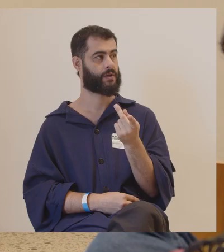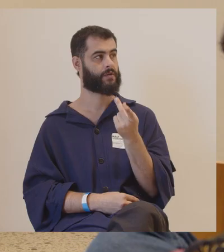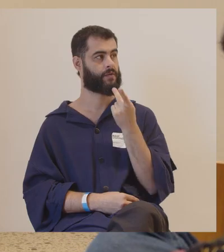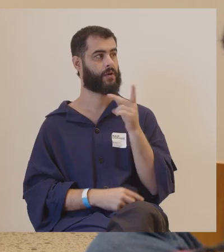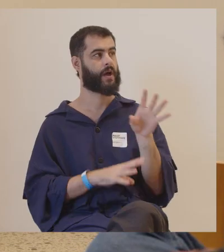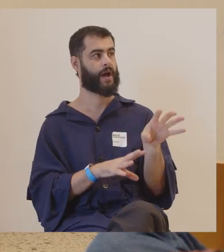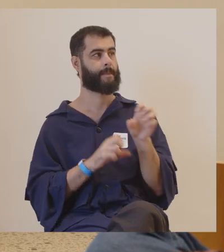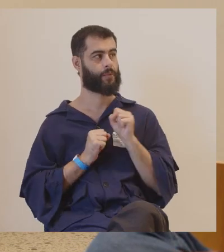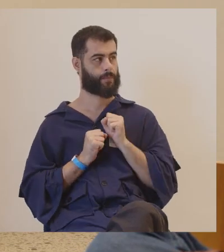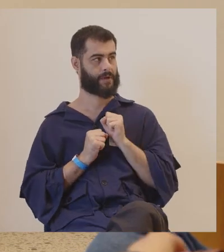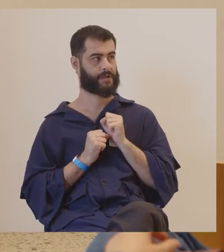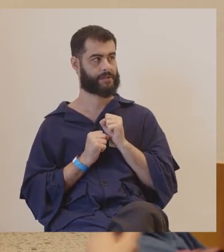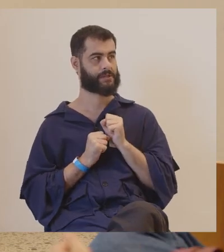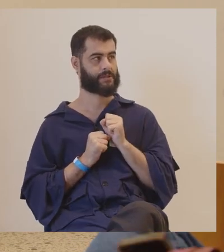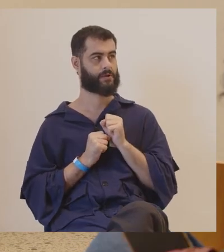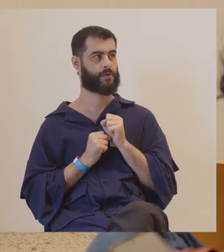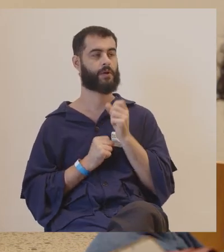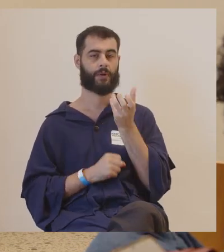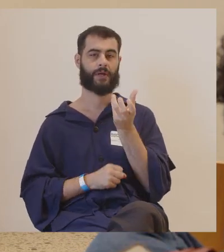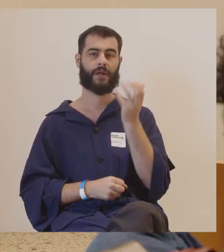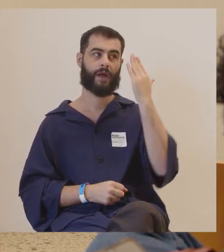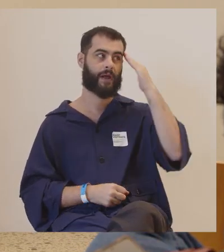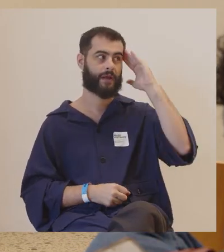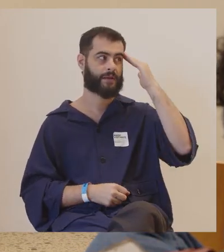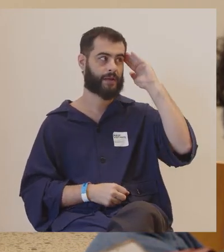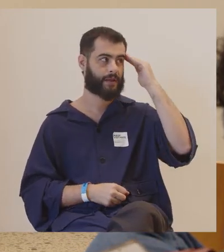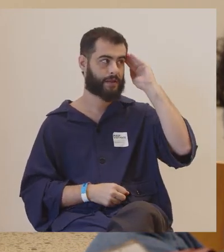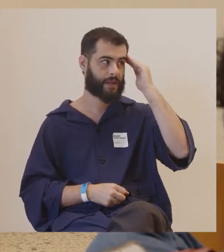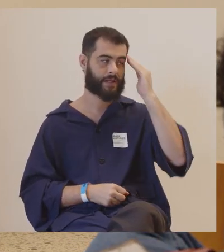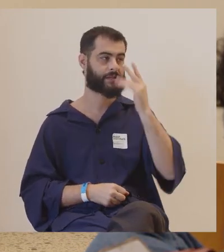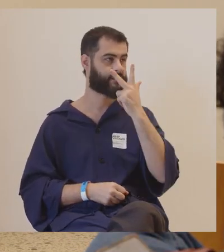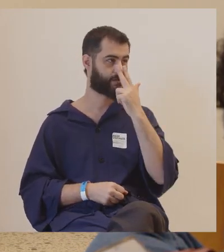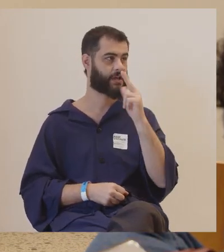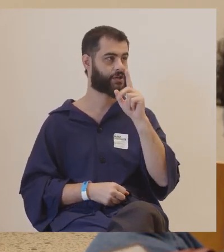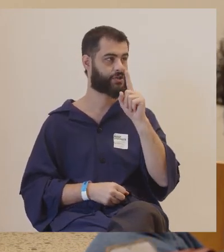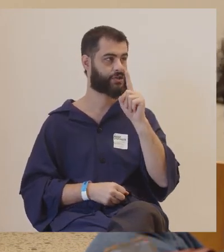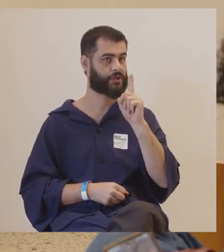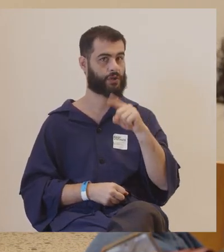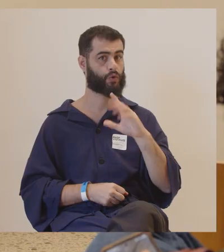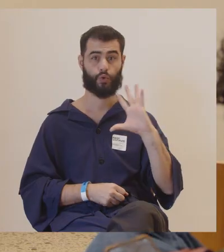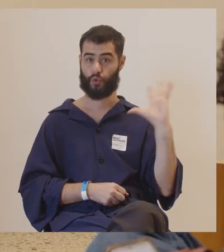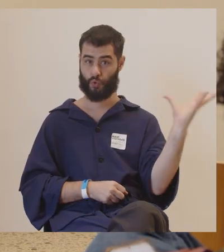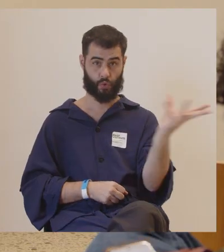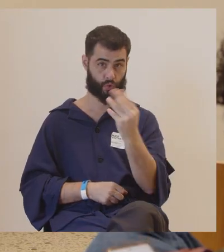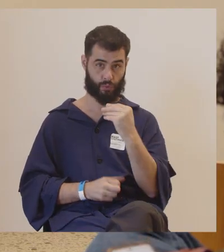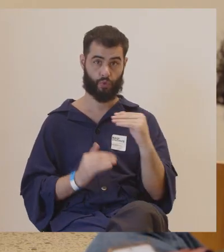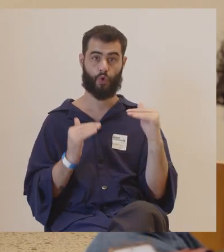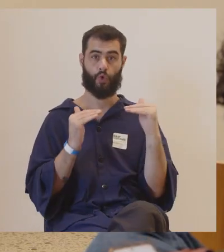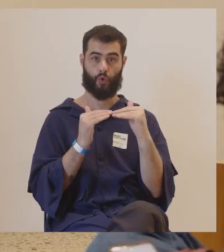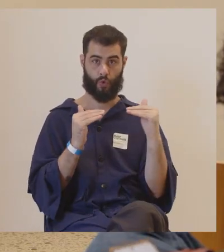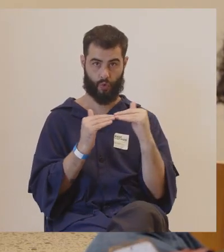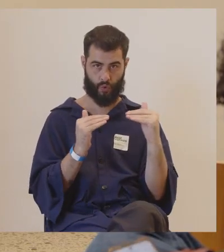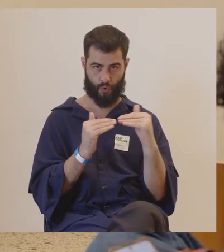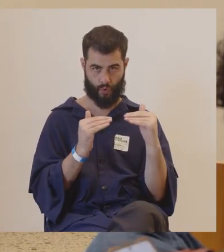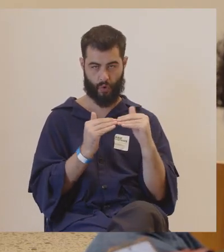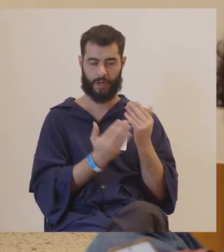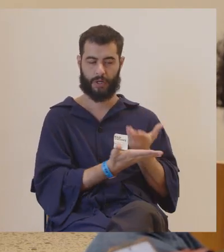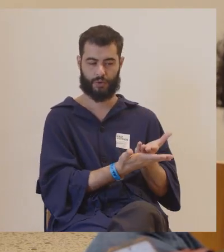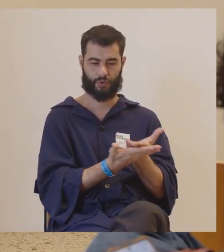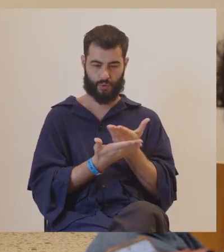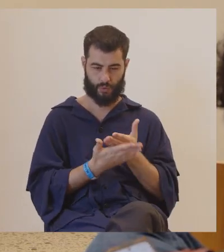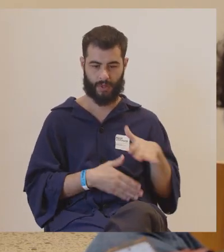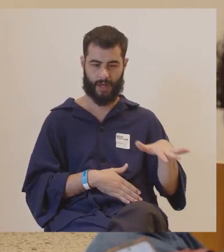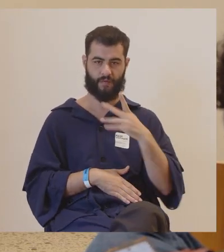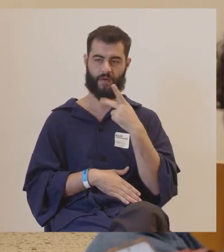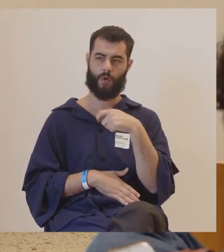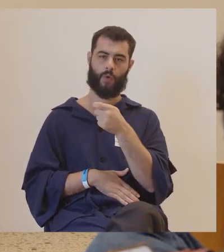apropriação. Eu queria entender até que ponto, acho que se existe um consenso assim na comunidade acadêmica, se realmente é visto como